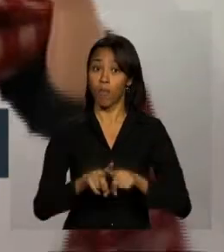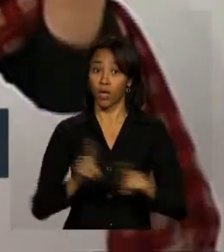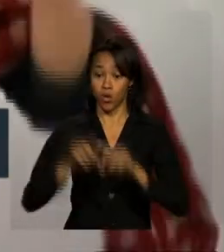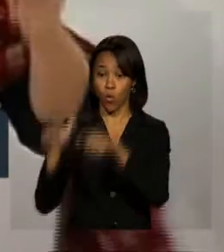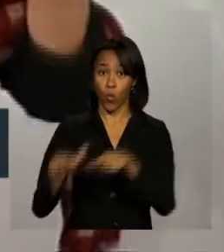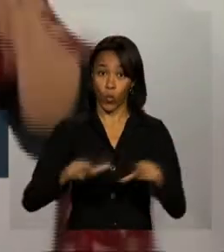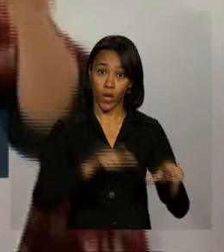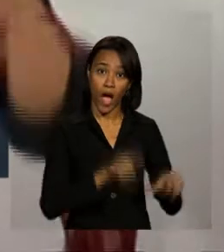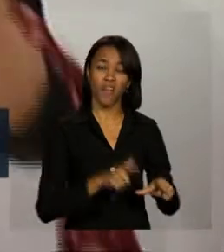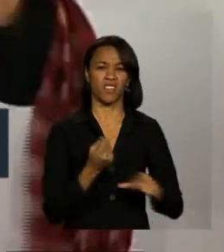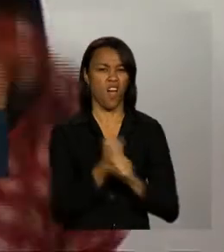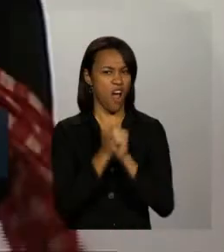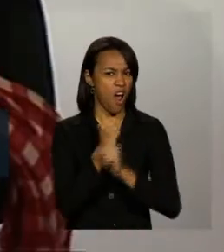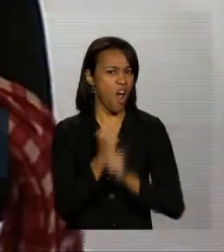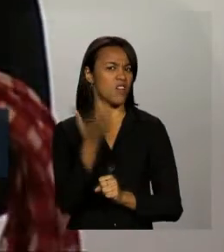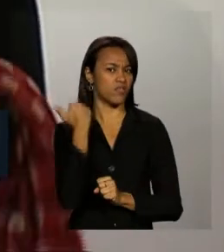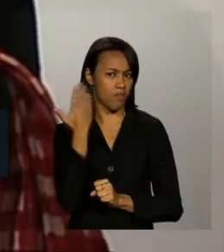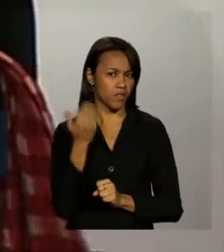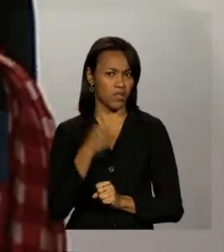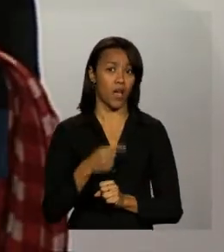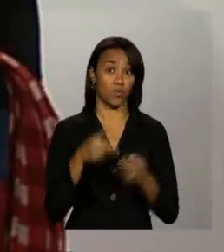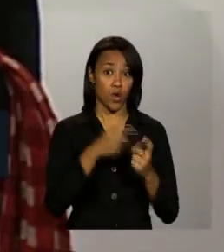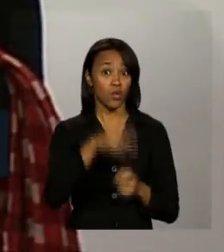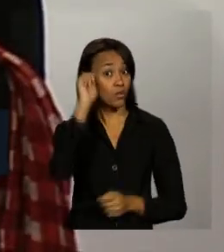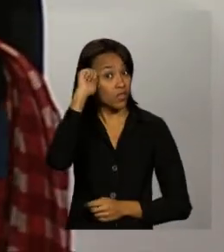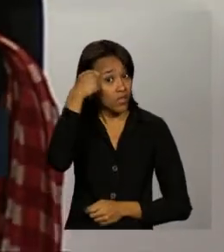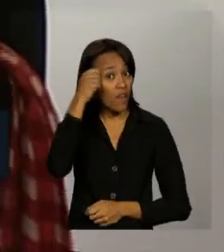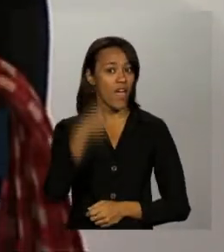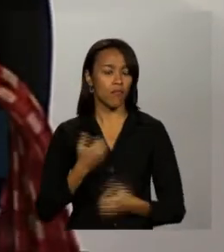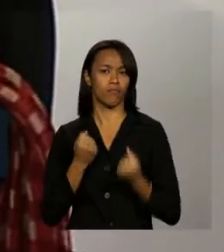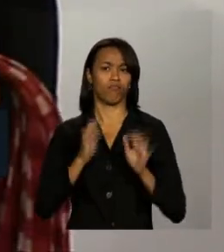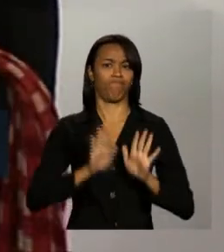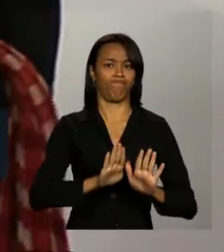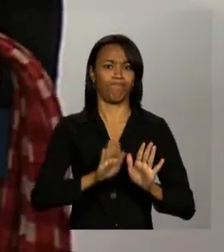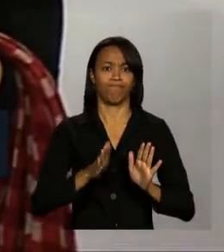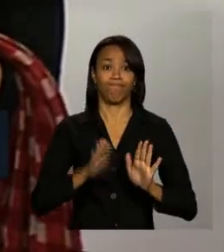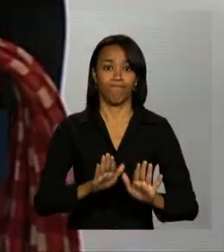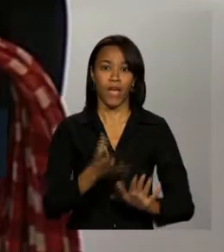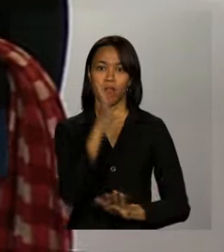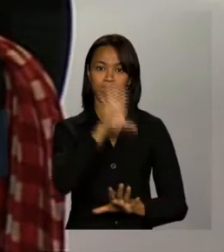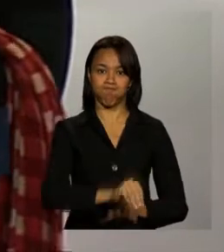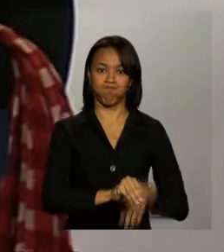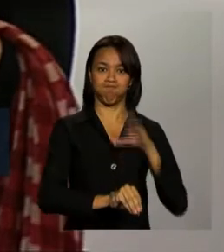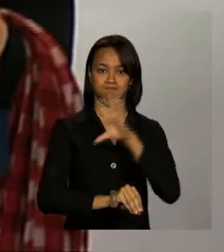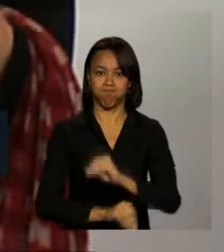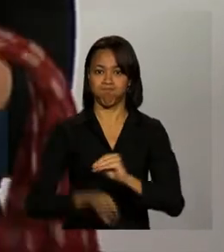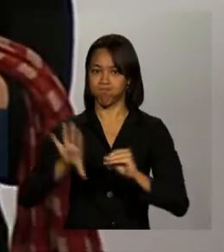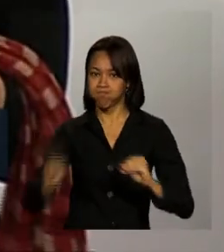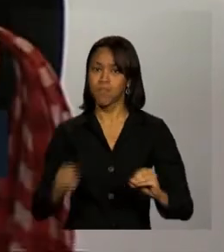foram, durante muito tempo e ainda são, centros de resistência. Resistência